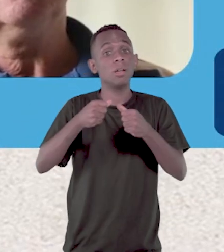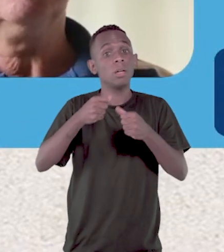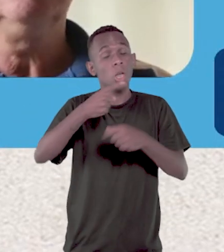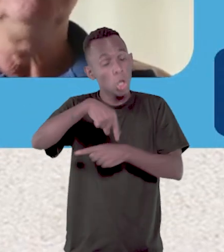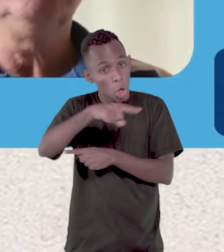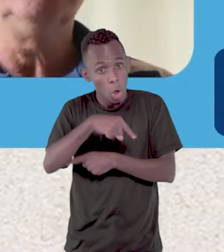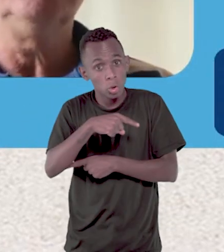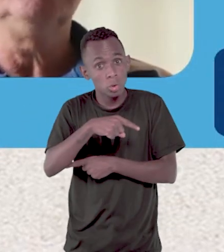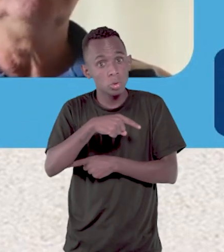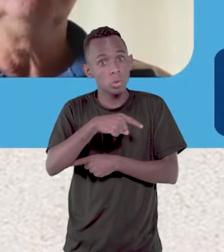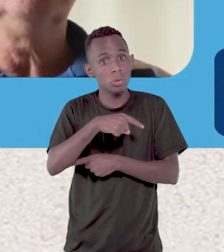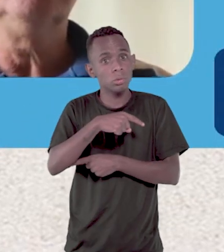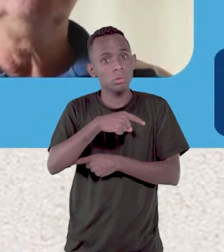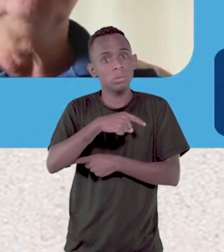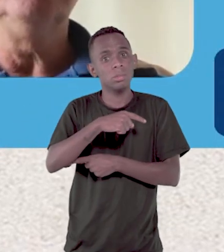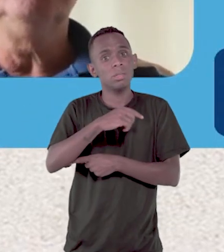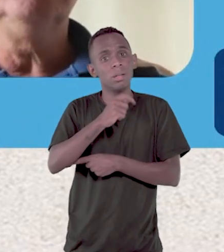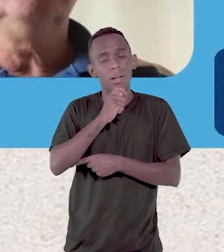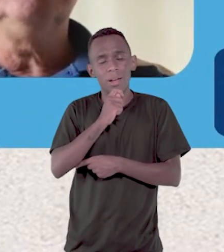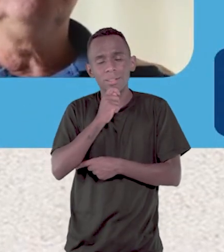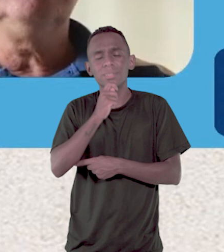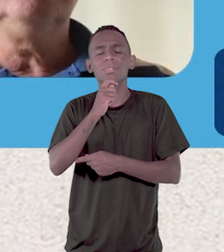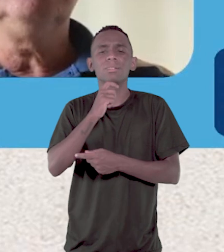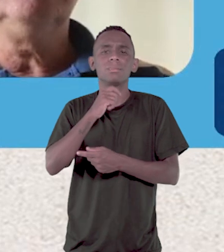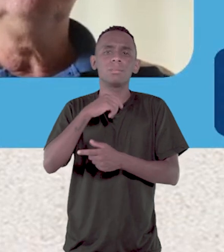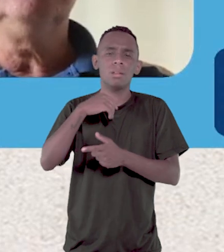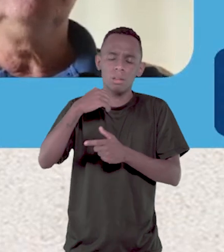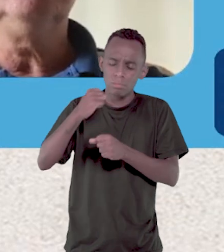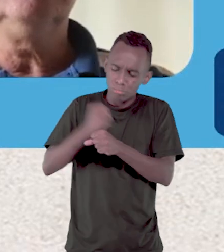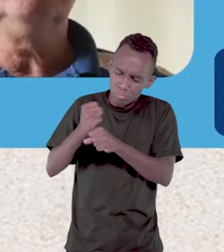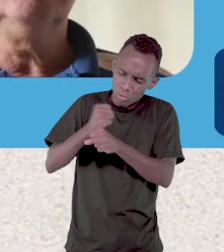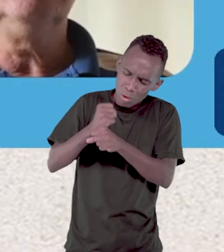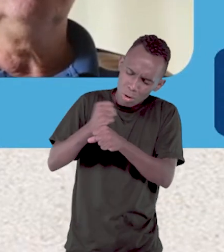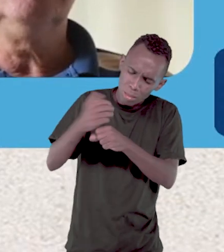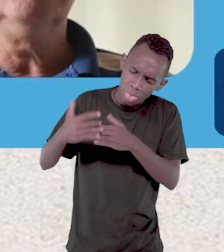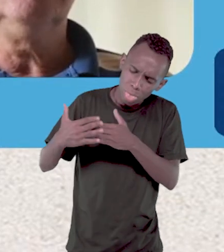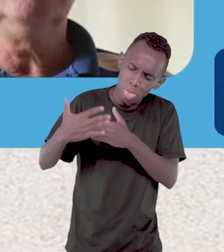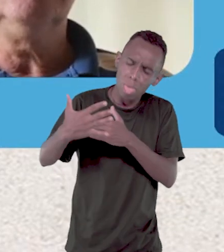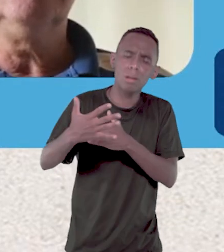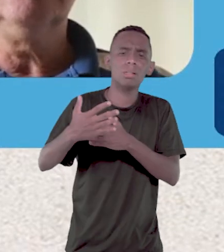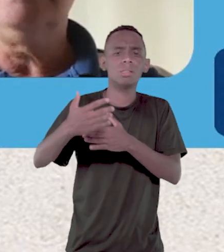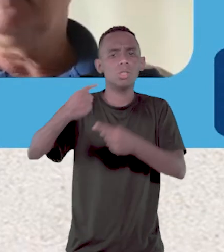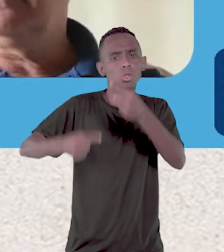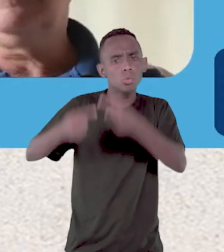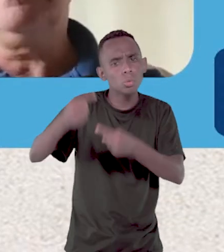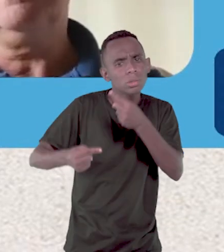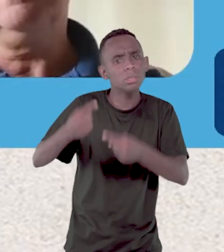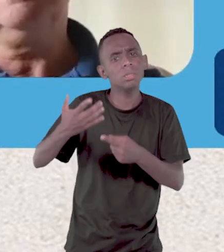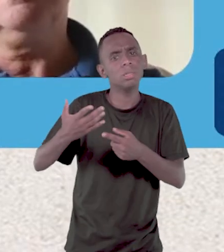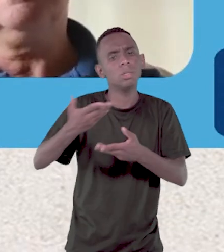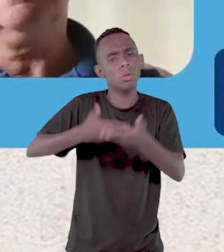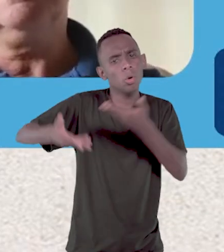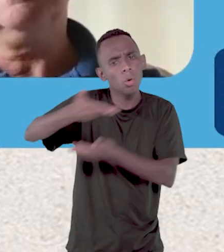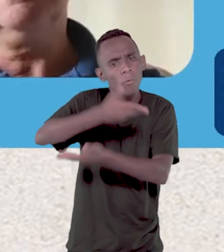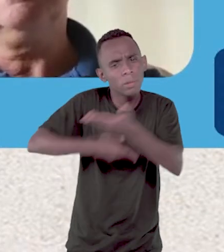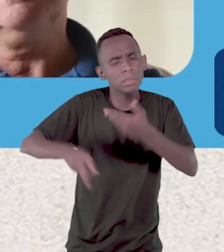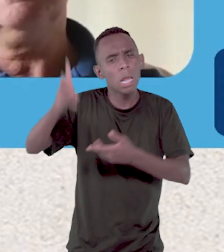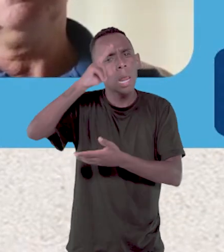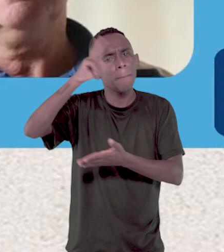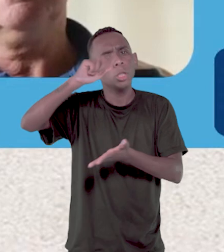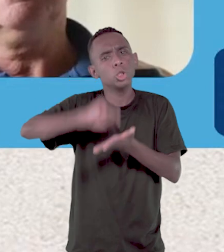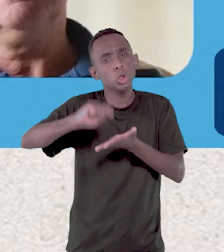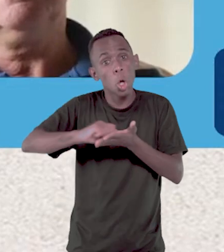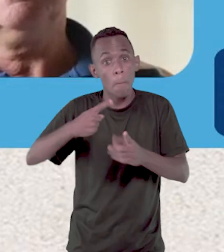ficar, na minha opinião, muitos anos discutindo, muitos anos lembrando, muitos anos